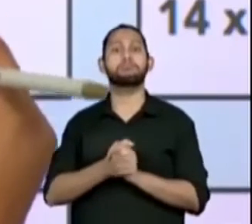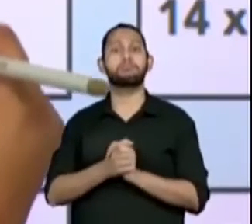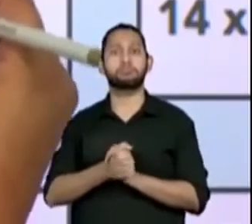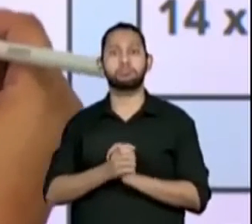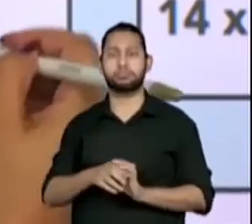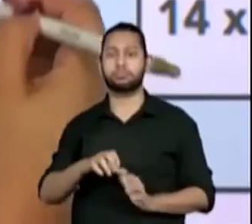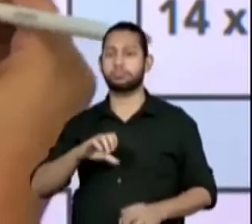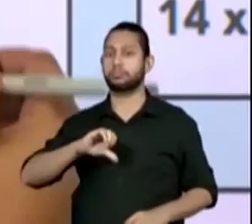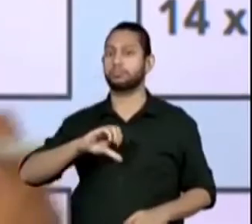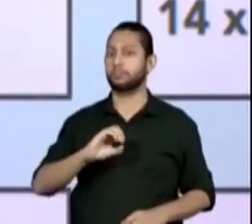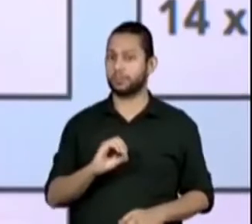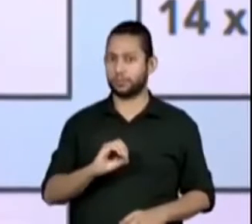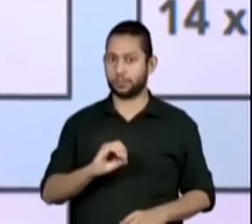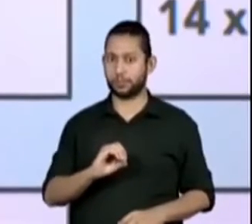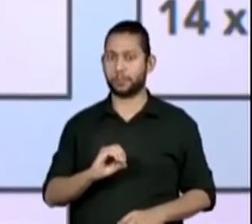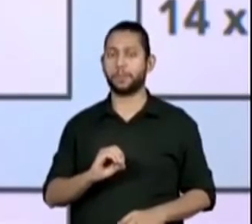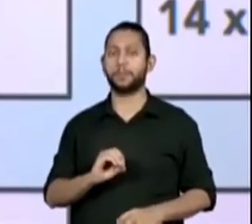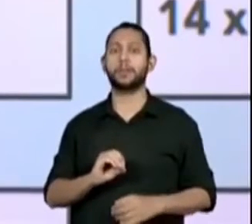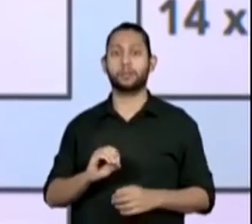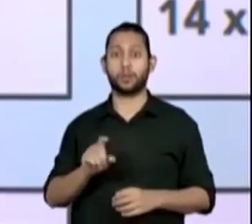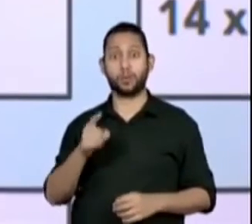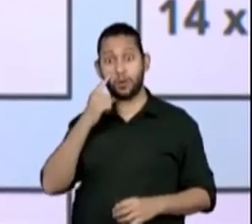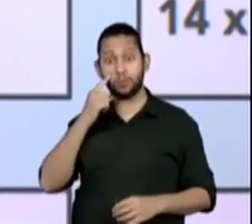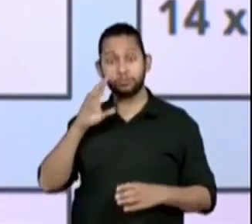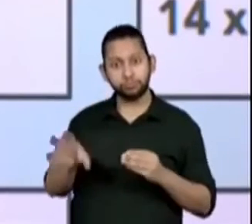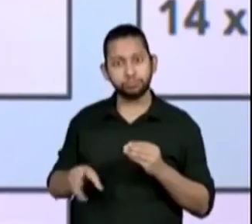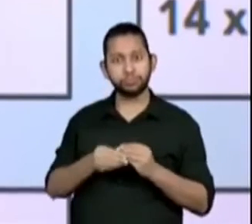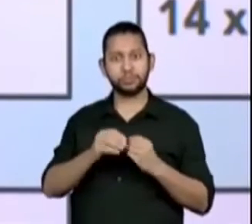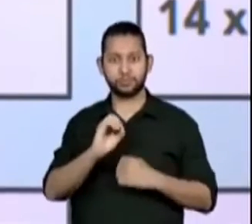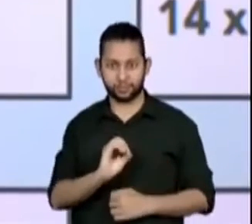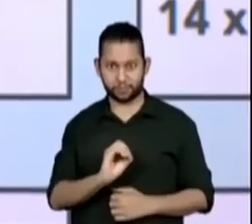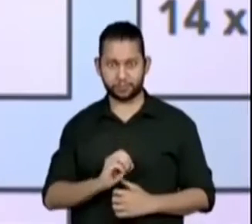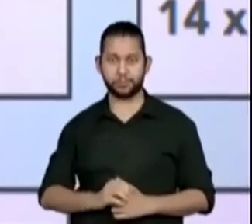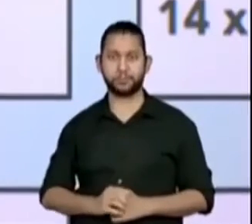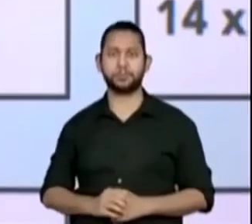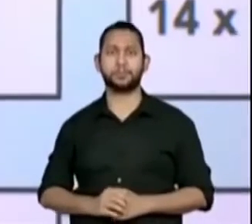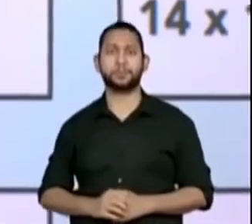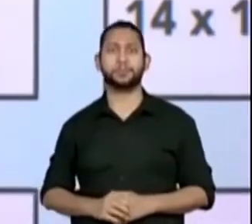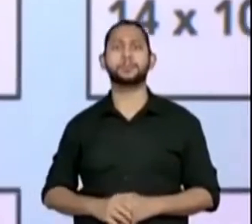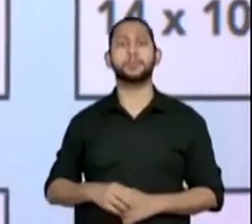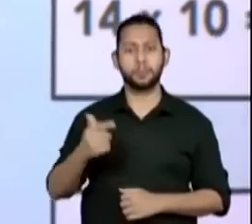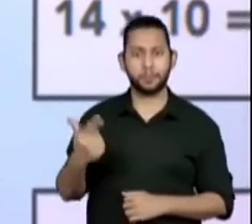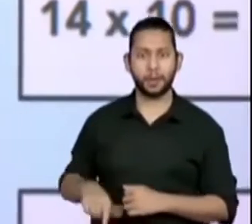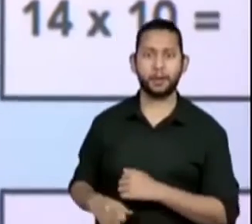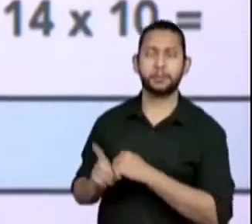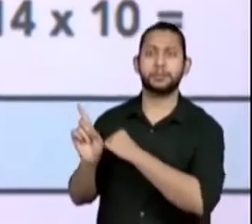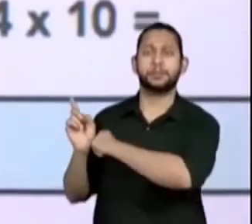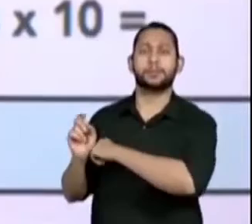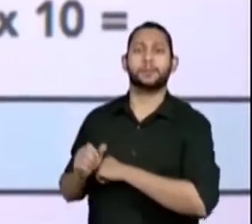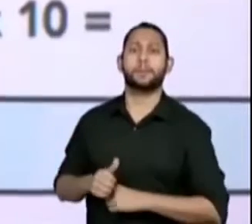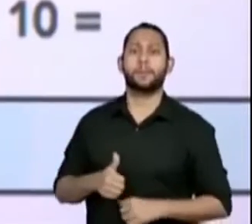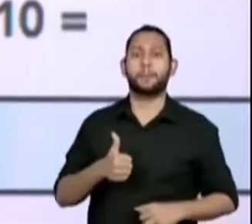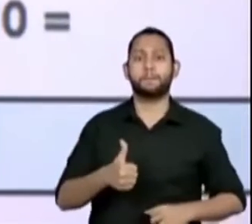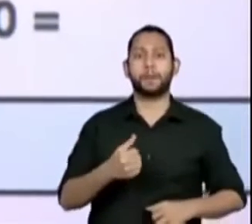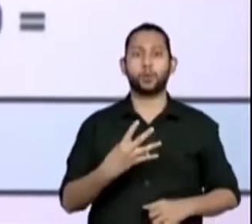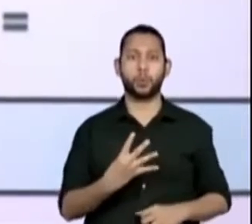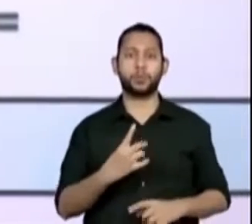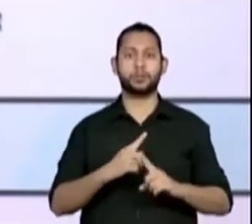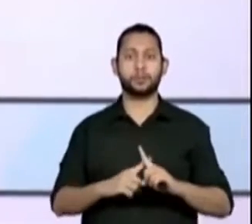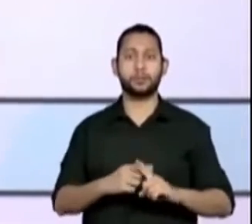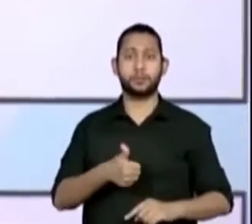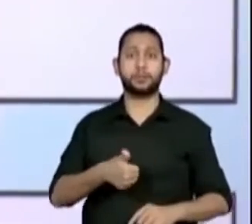Gustavo! Copiei o número a ser multiplicado e acrescentei o 0. Próximo, 14